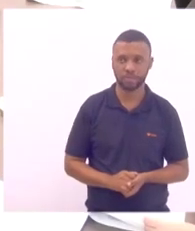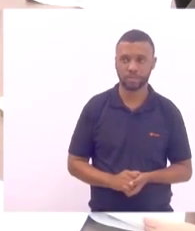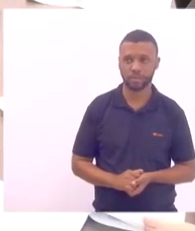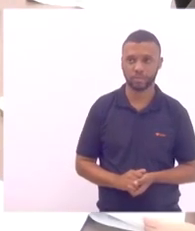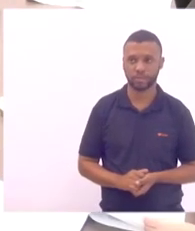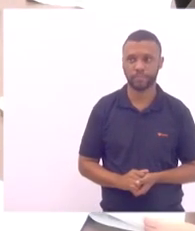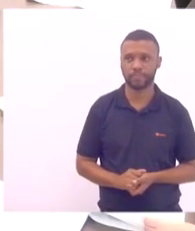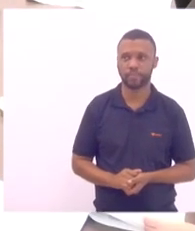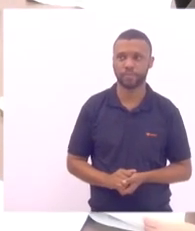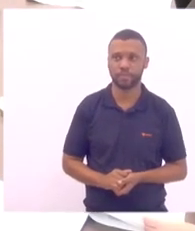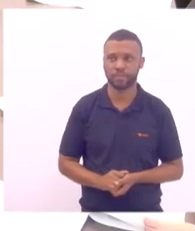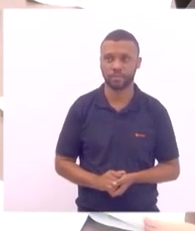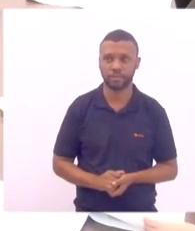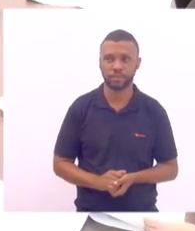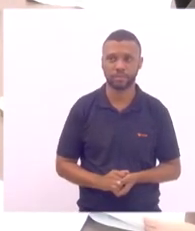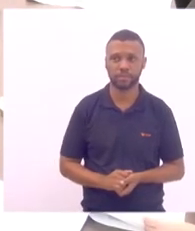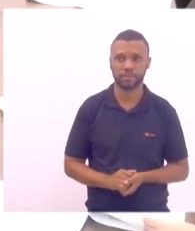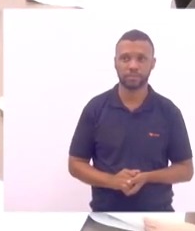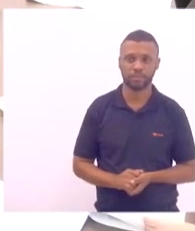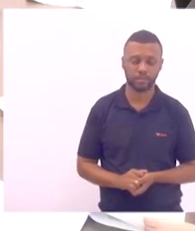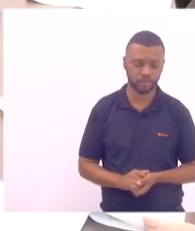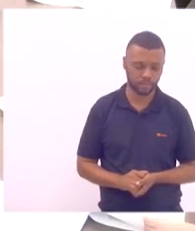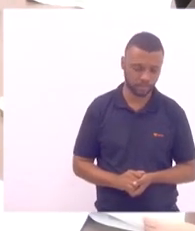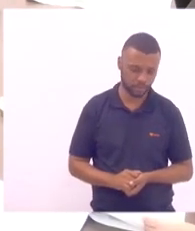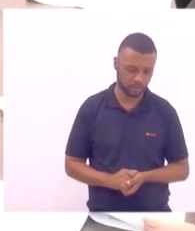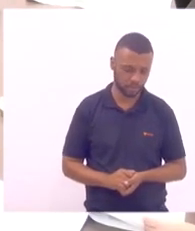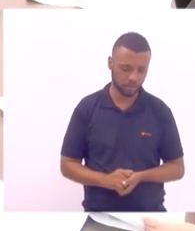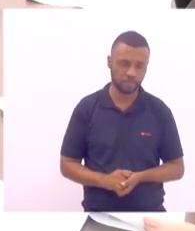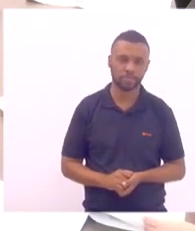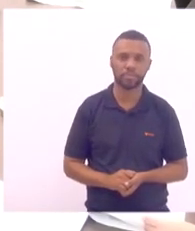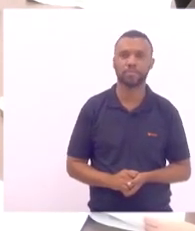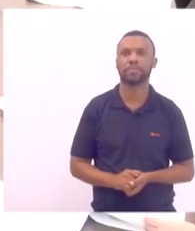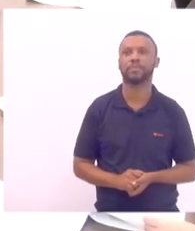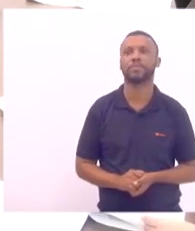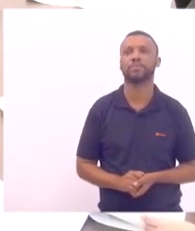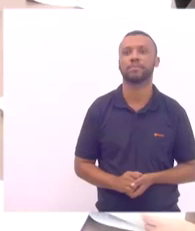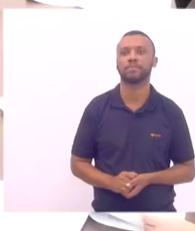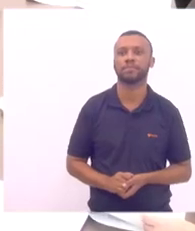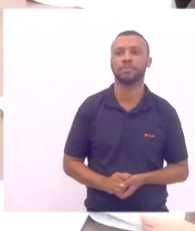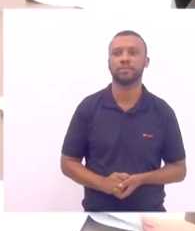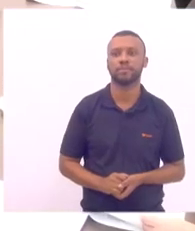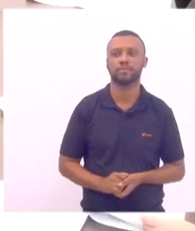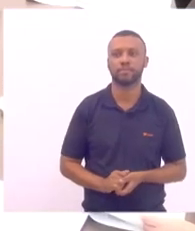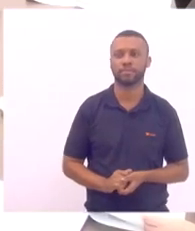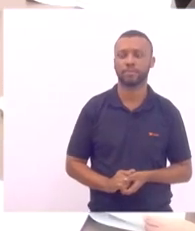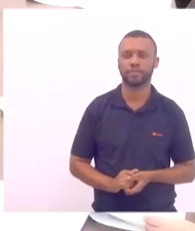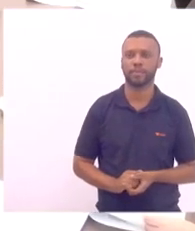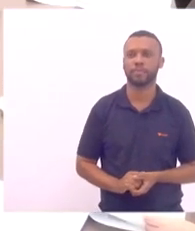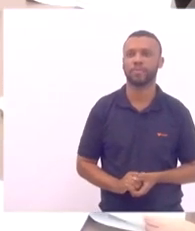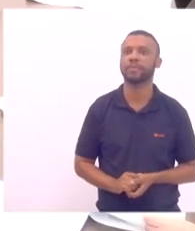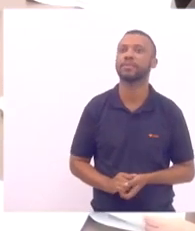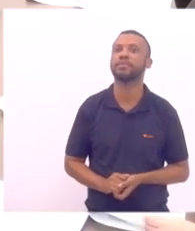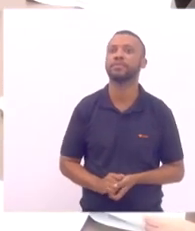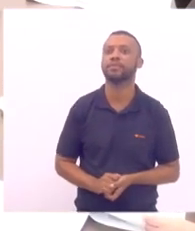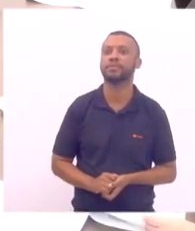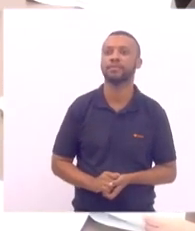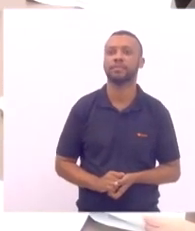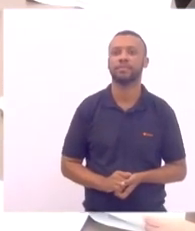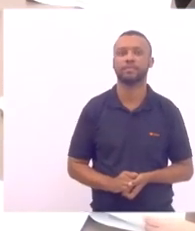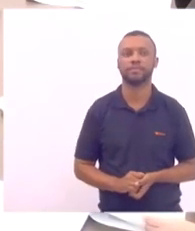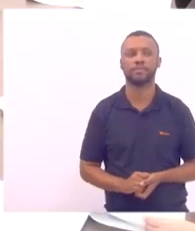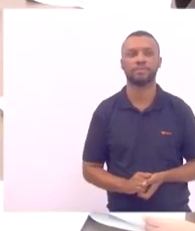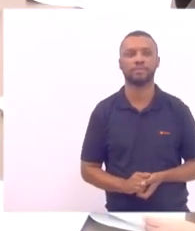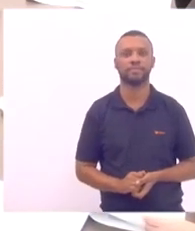Vai a quanto? De quanto para quanto? Mas olha só, sempre que o parcelamento, a gente faz alguma coisa aqui, depende